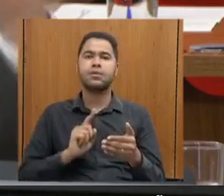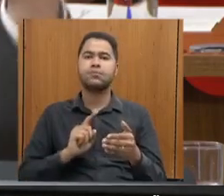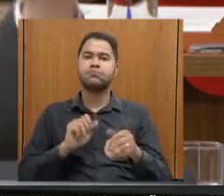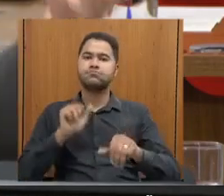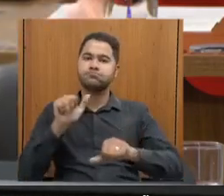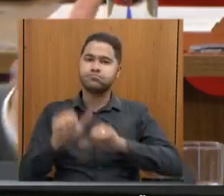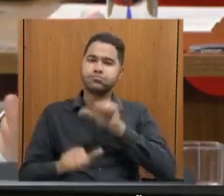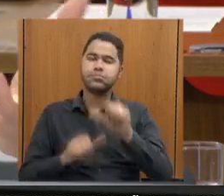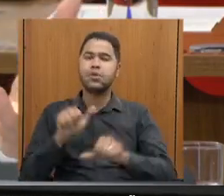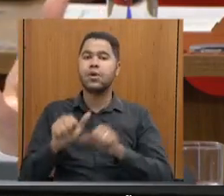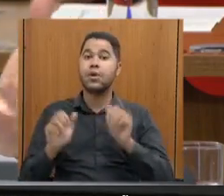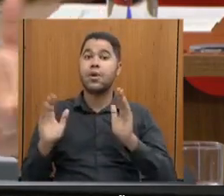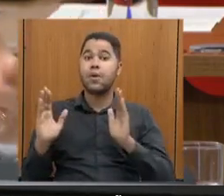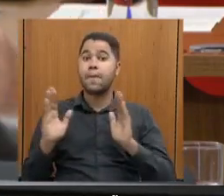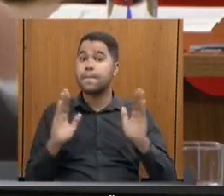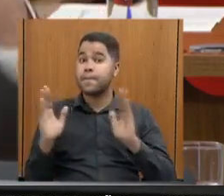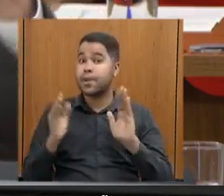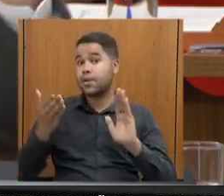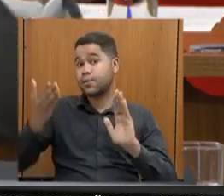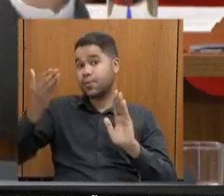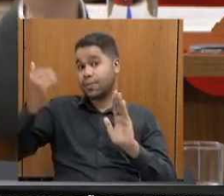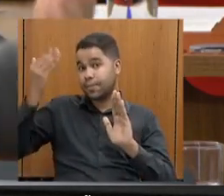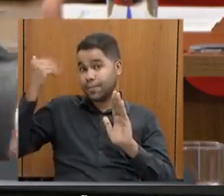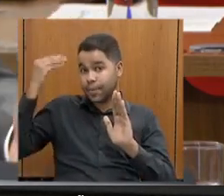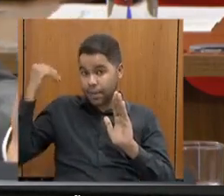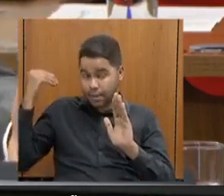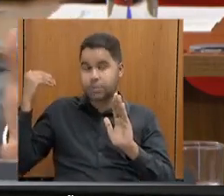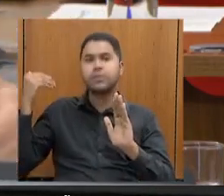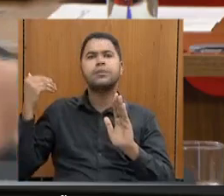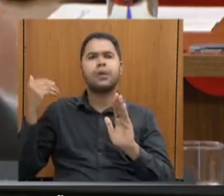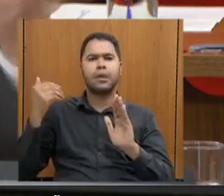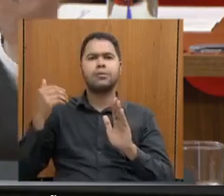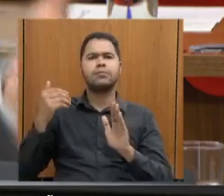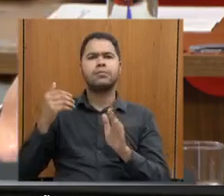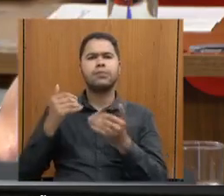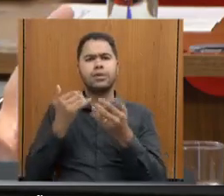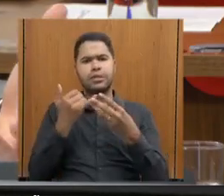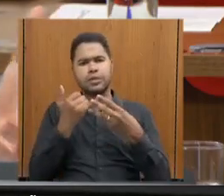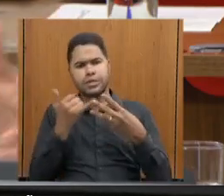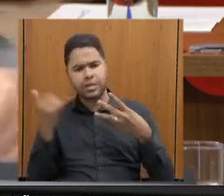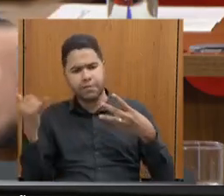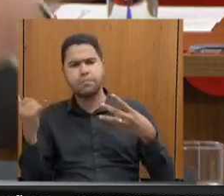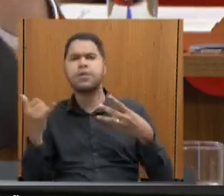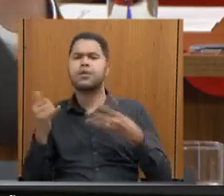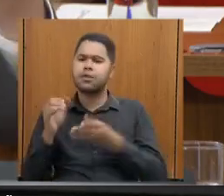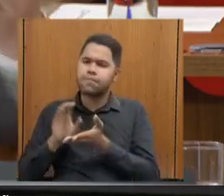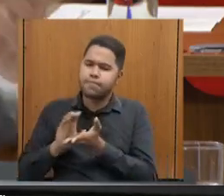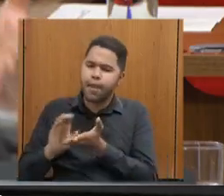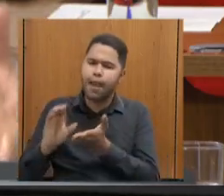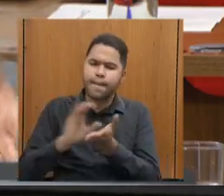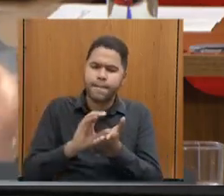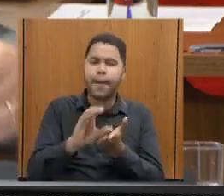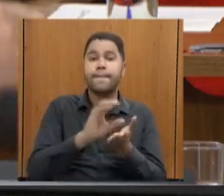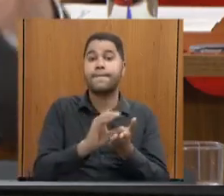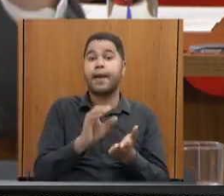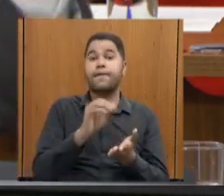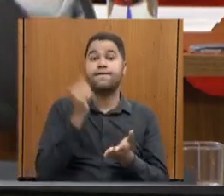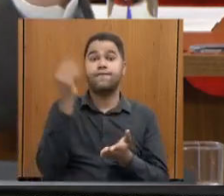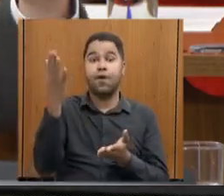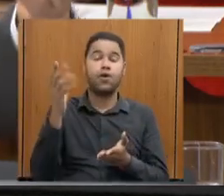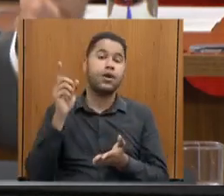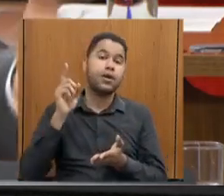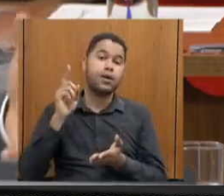sobre um período passado em que a Cemig fez muitos investimentos fora de Minas fez investimentos no rio